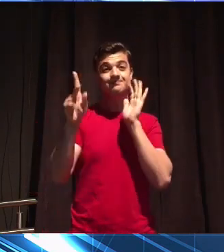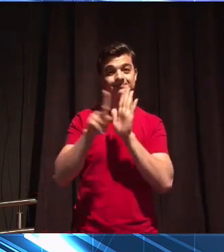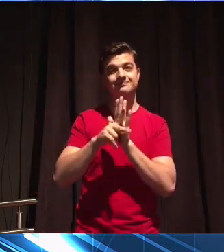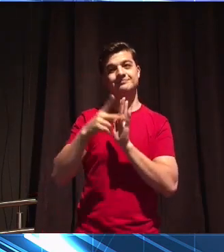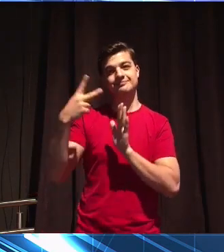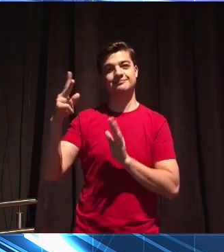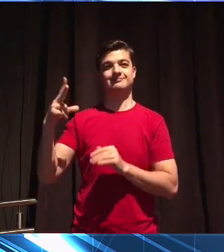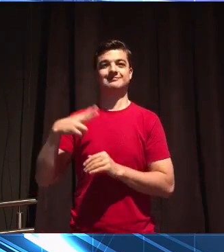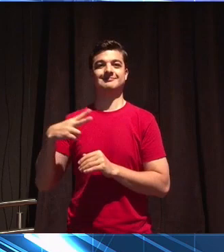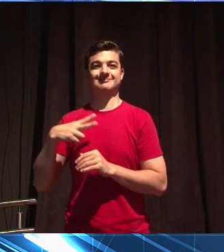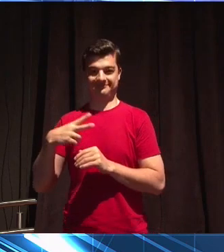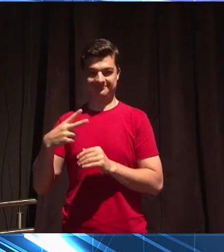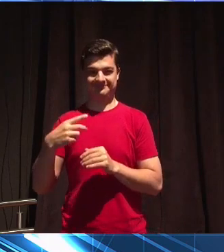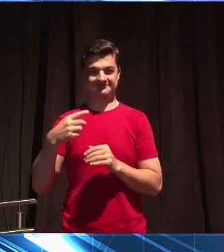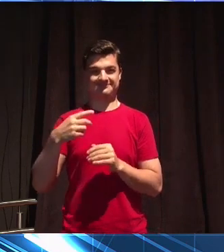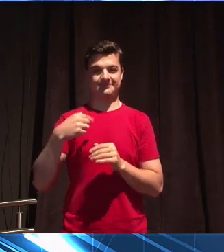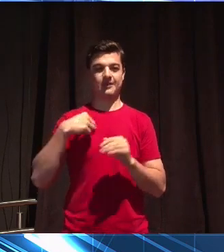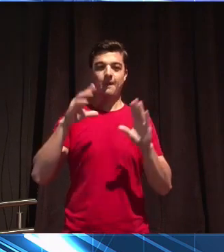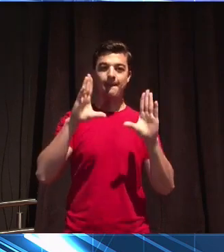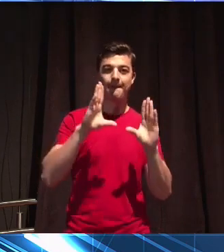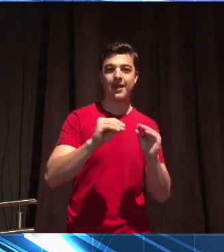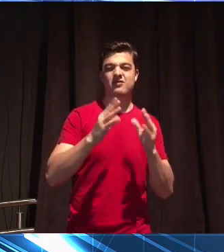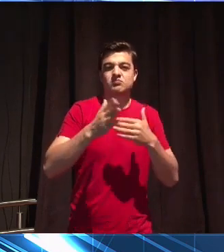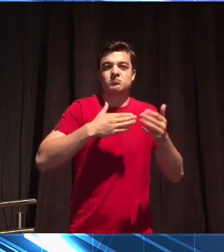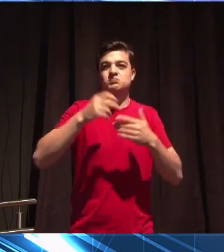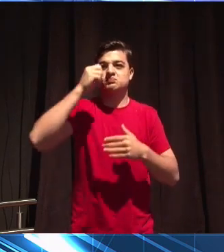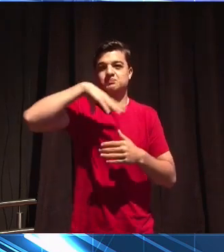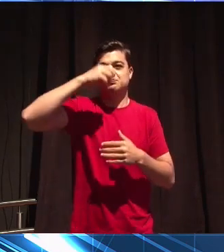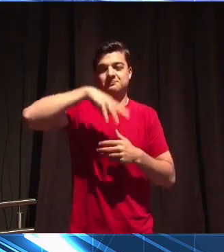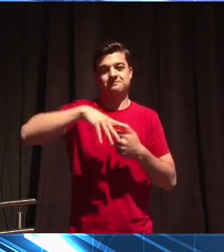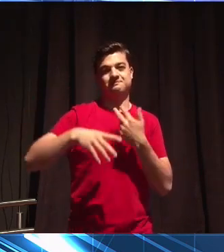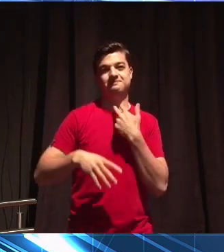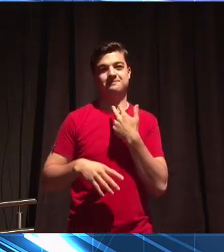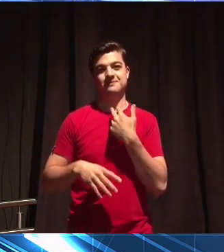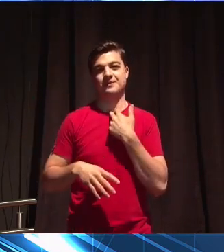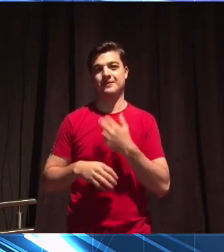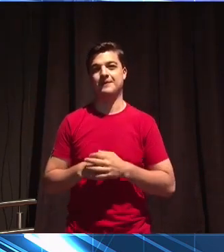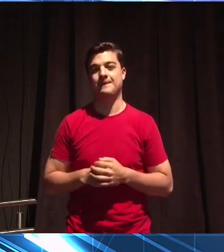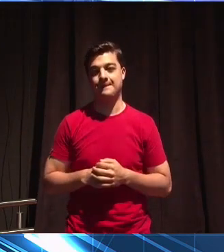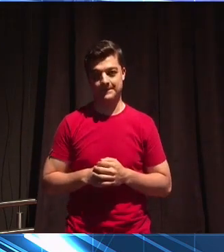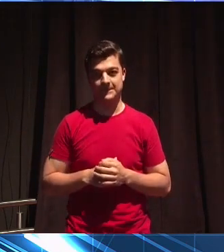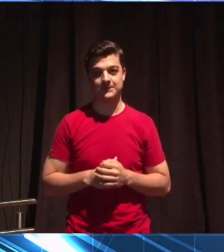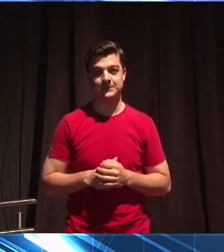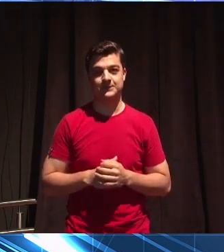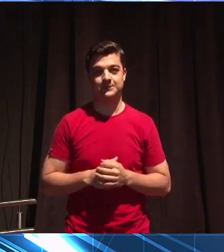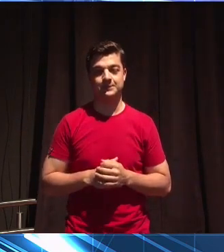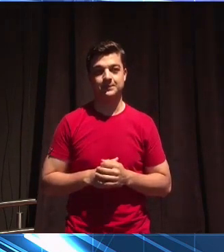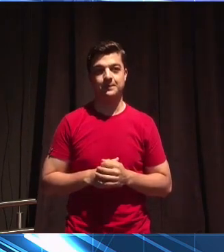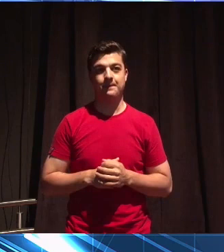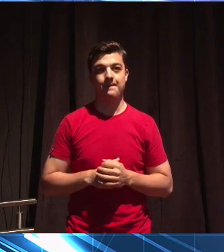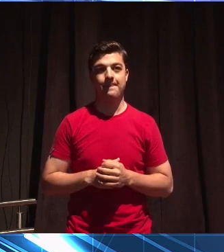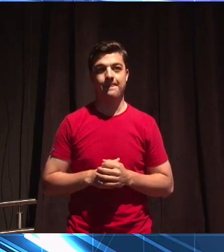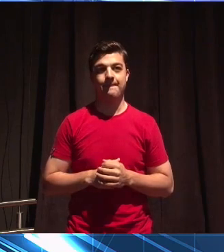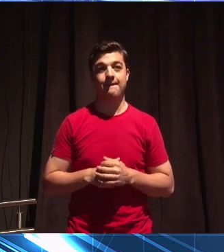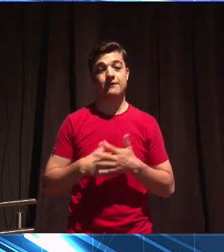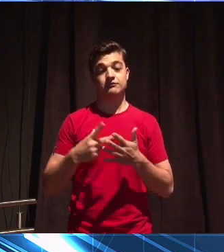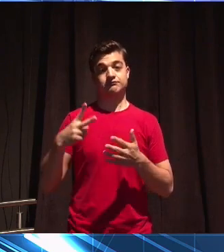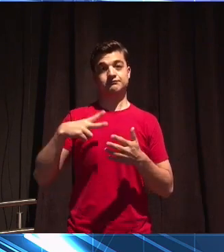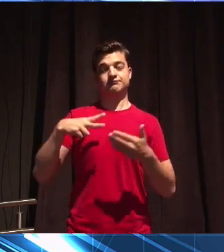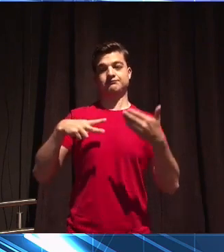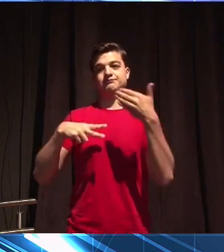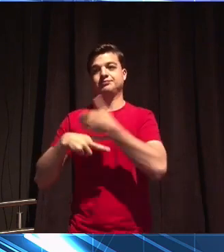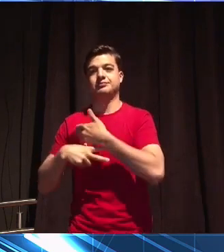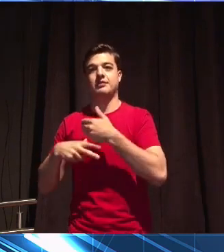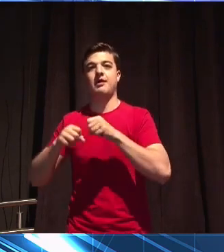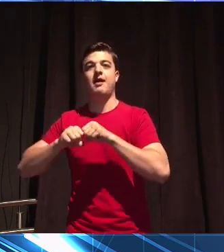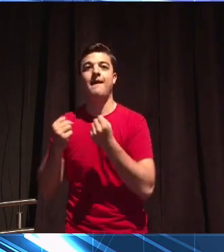minha finalidade. Então, esse é um exemplo clássico do incidente de privacidade quando a gente pensa. Então, portanto, todo sistema está sujeito a questões